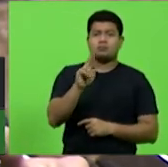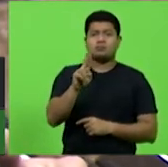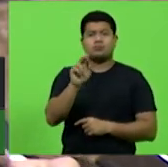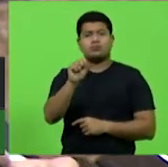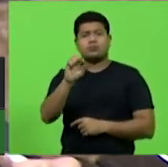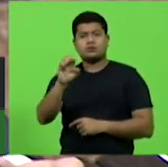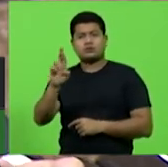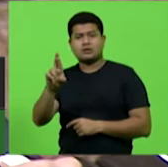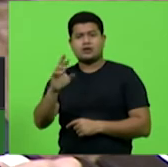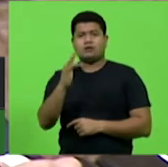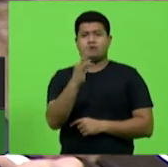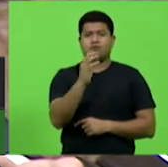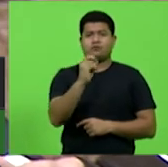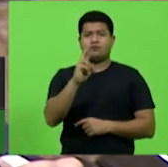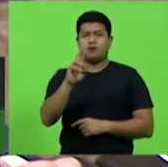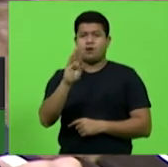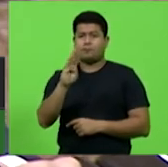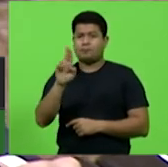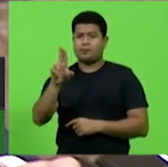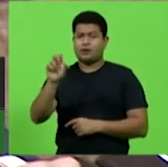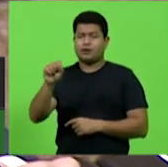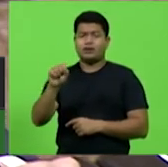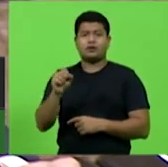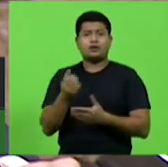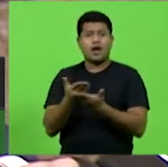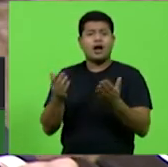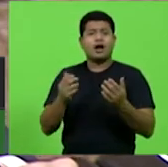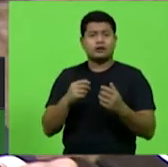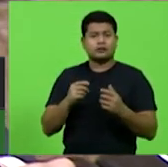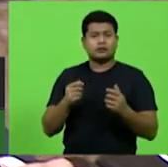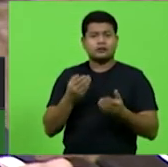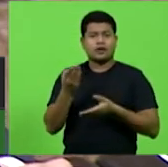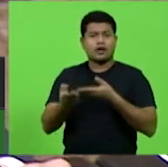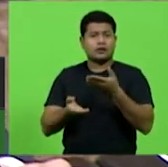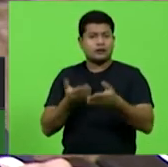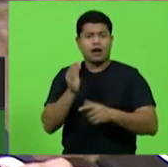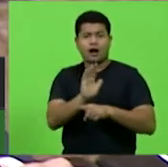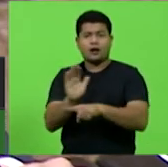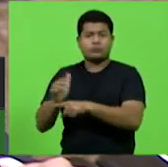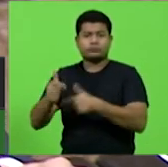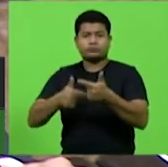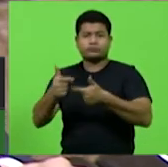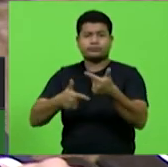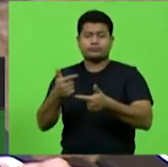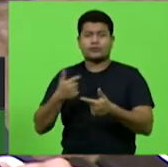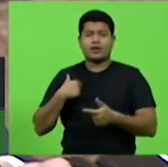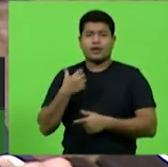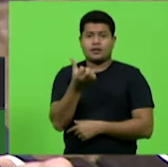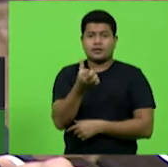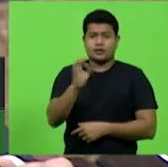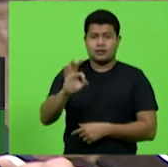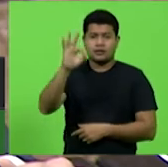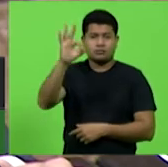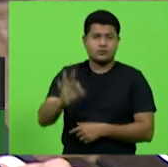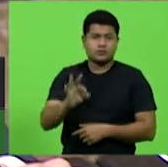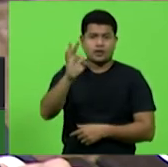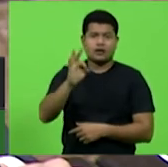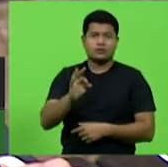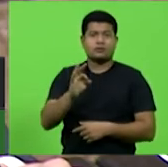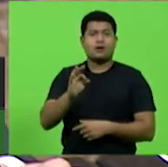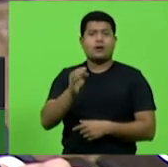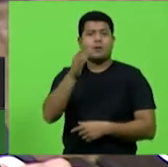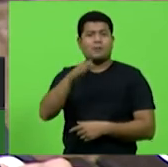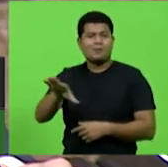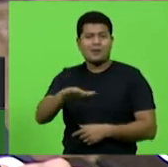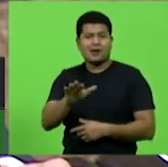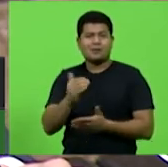ou seja, serviços que oferecem passagens de ônibus cerca de 60% mais baratas para o